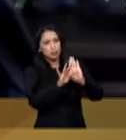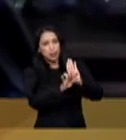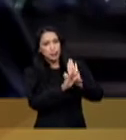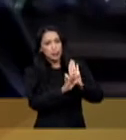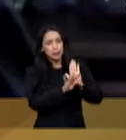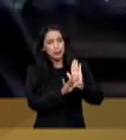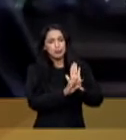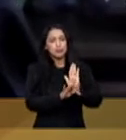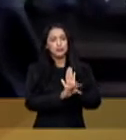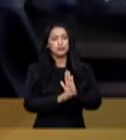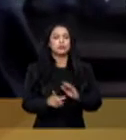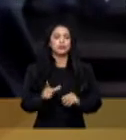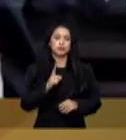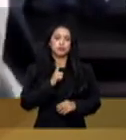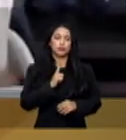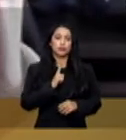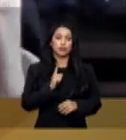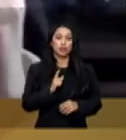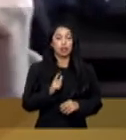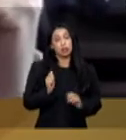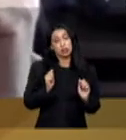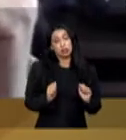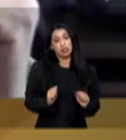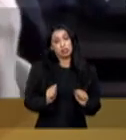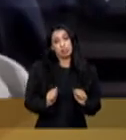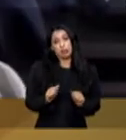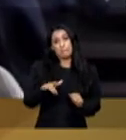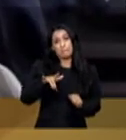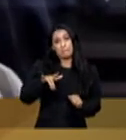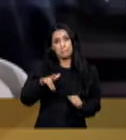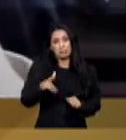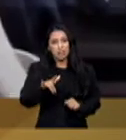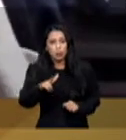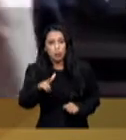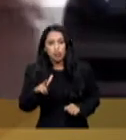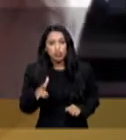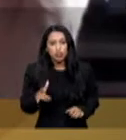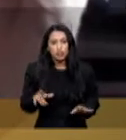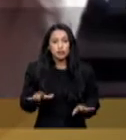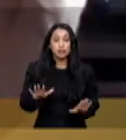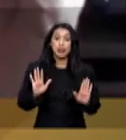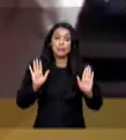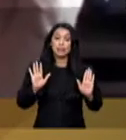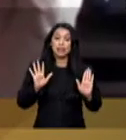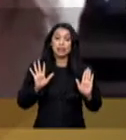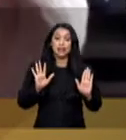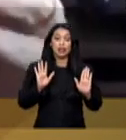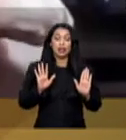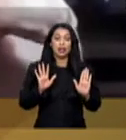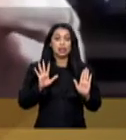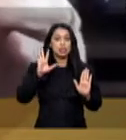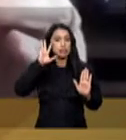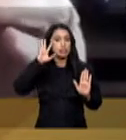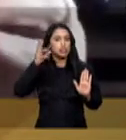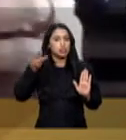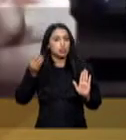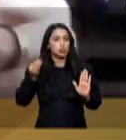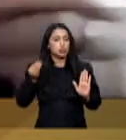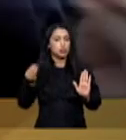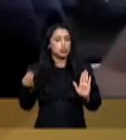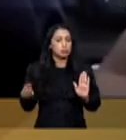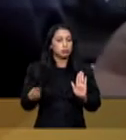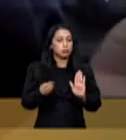construtivas, que os italianos chamam de manipulativas, e ali você admite decisões aditivas quando há